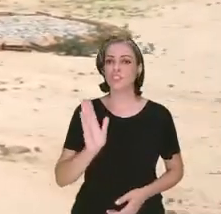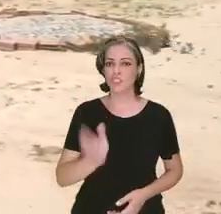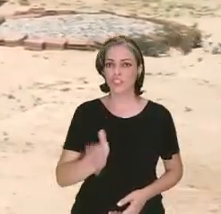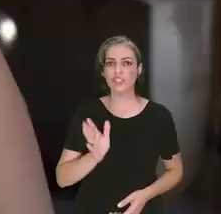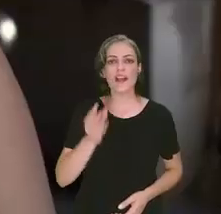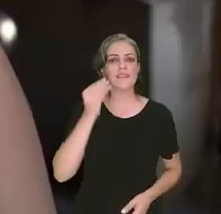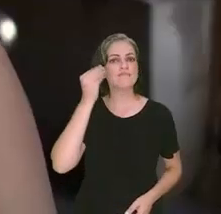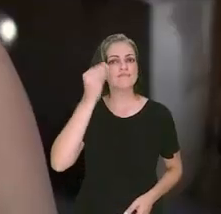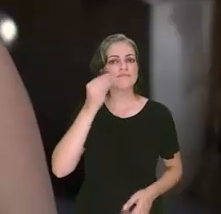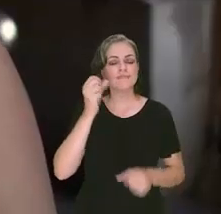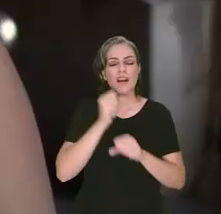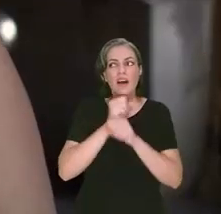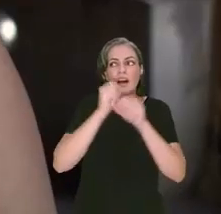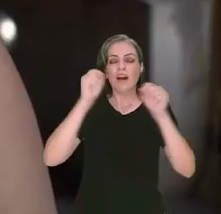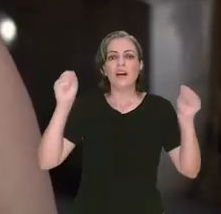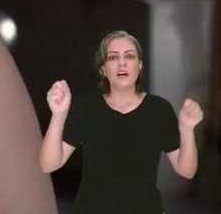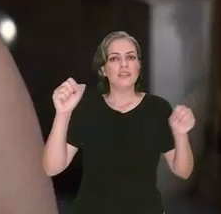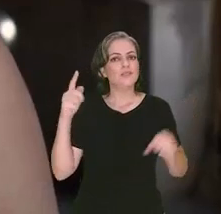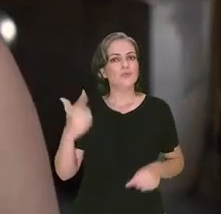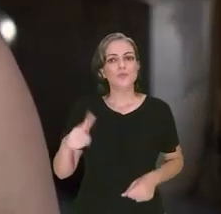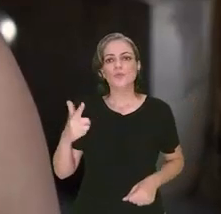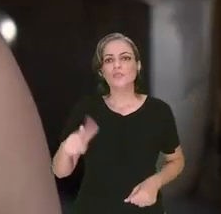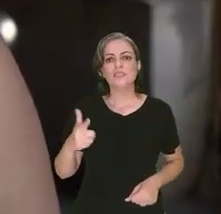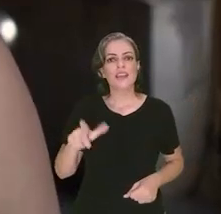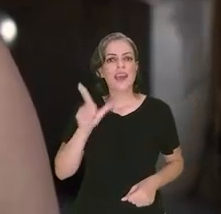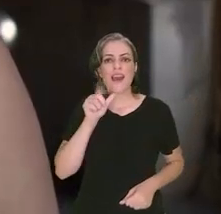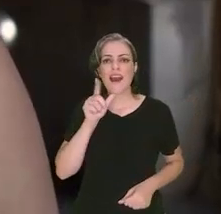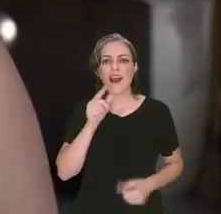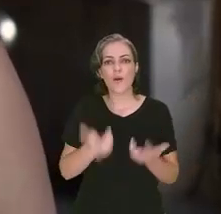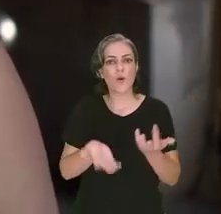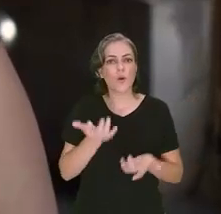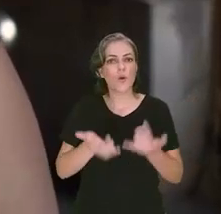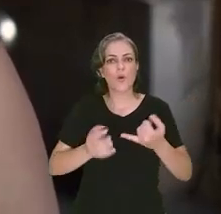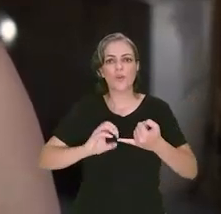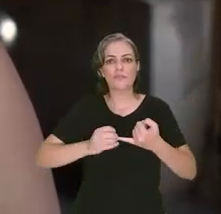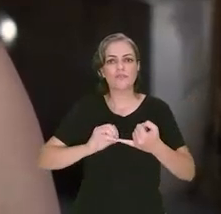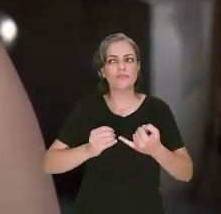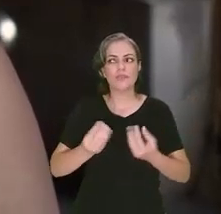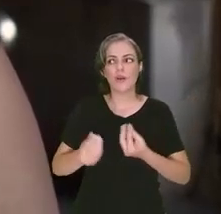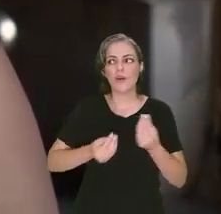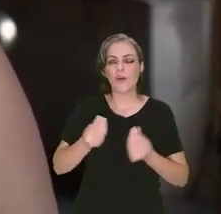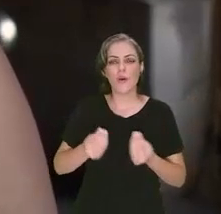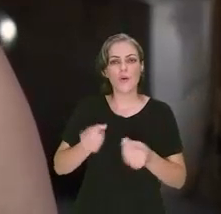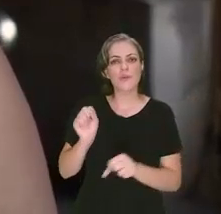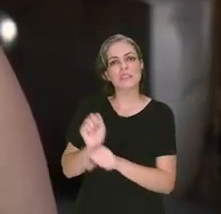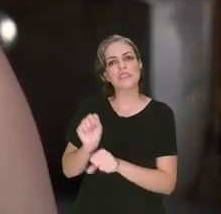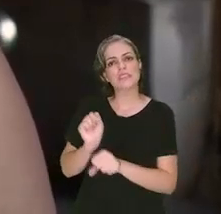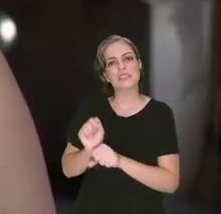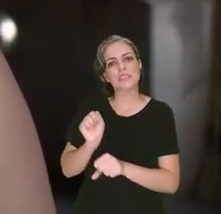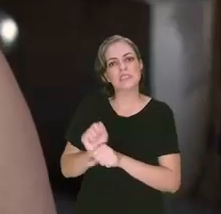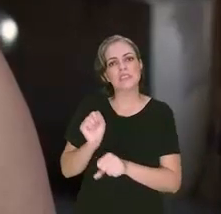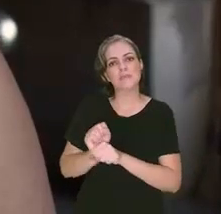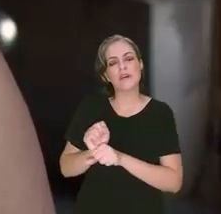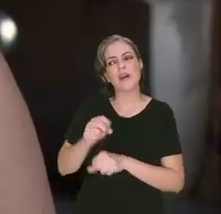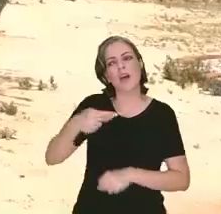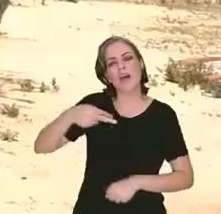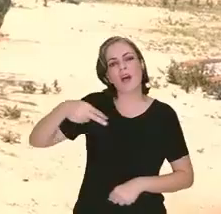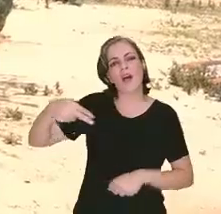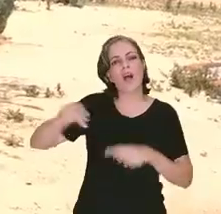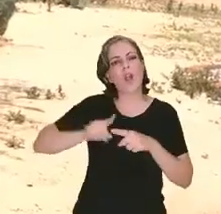dia aqui de amanhecer o dia sim dizer não tem água para votar nem feijão no fogo aí tem que esperar